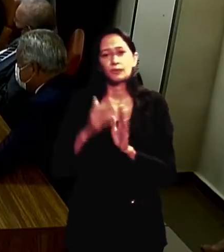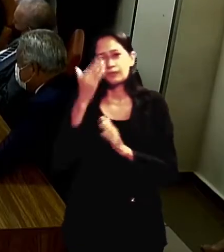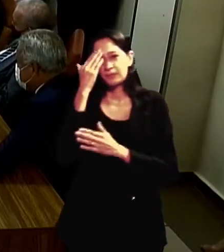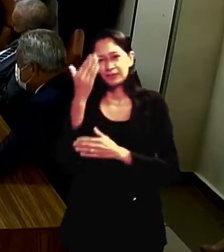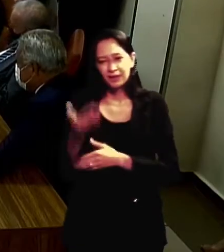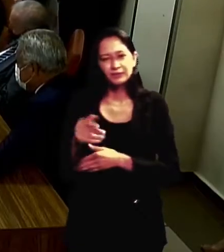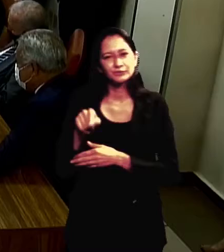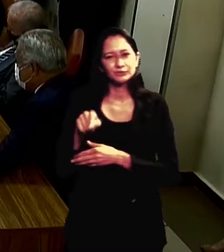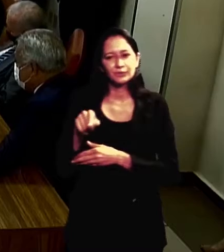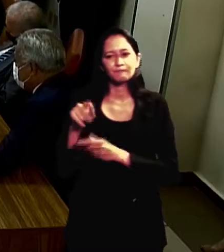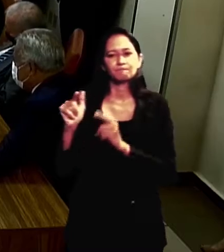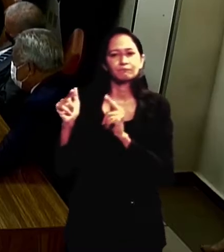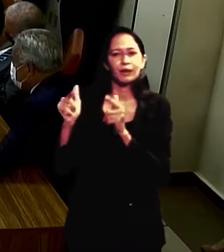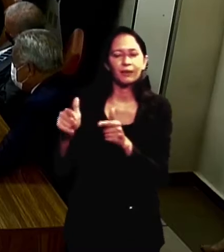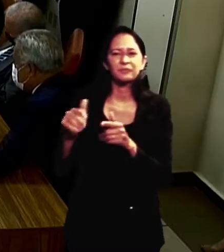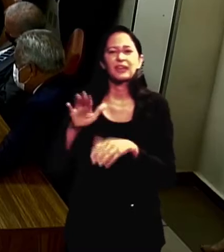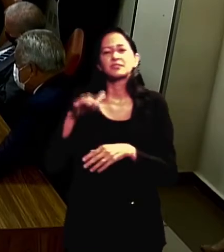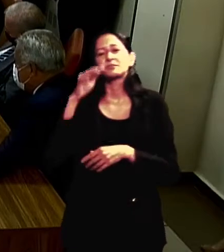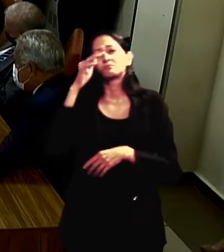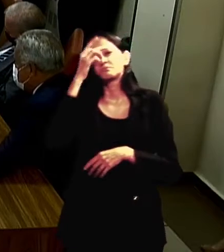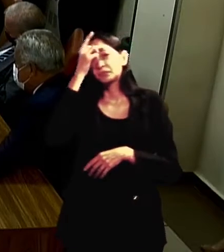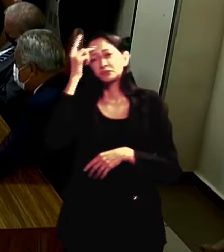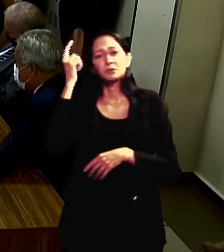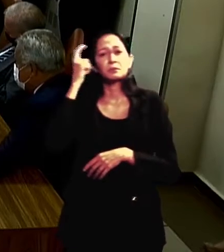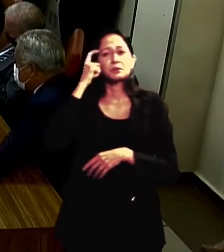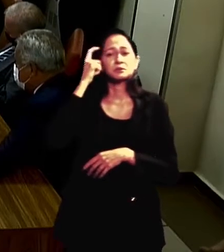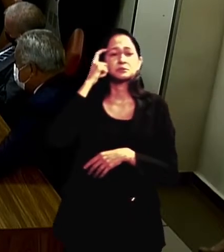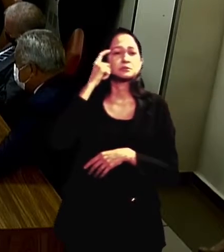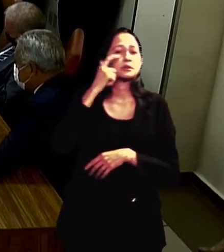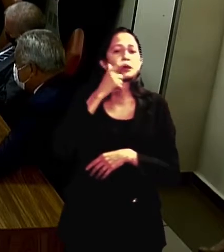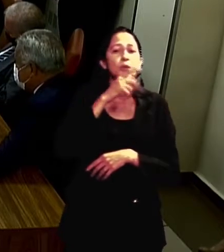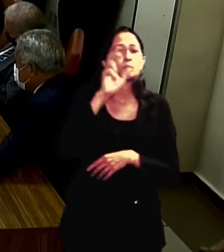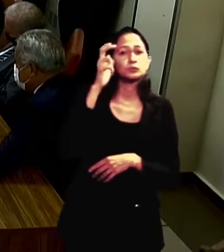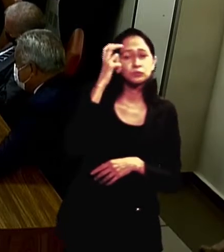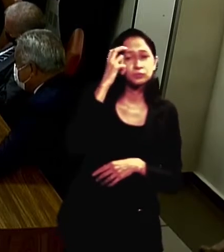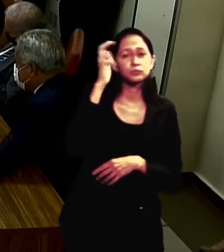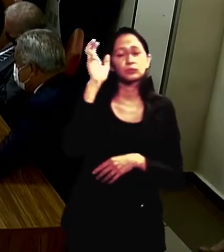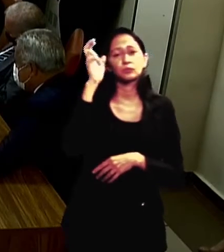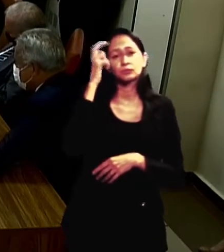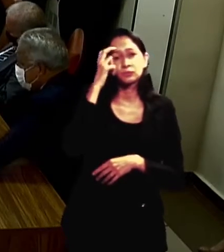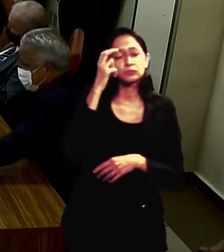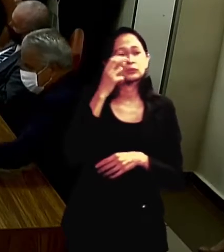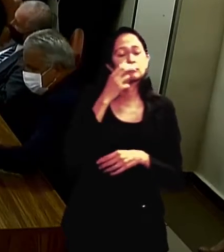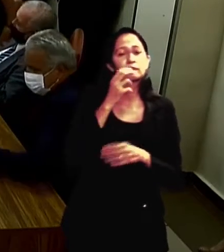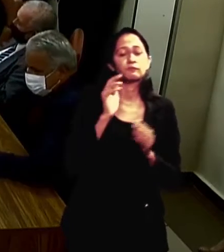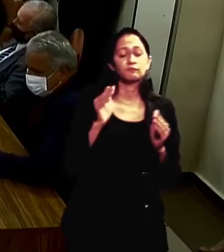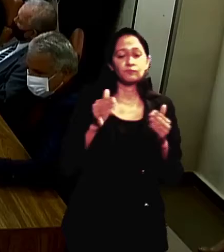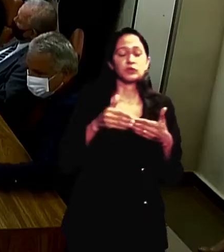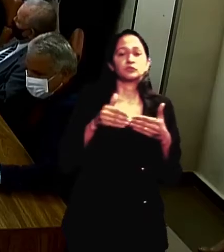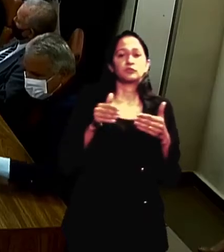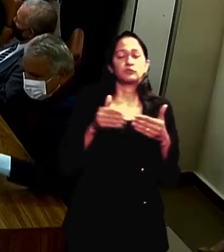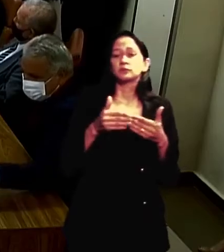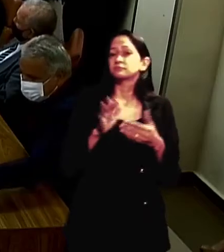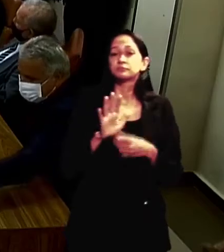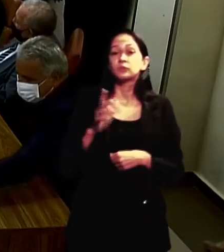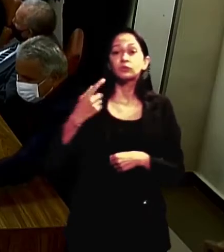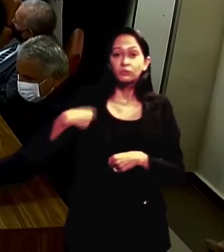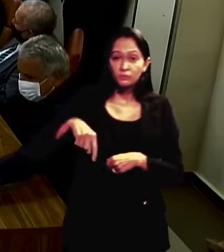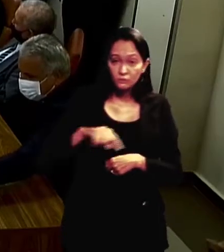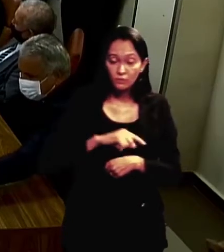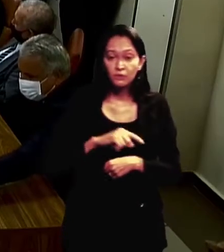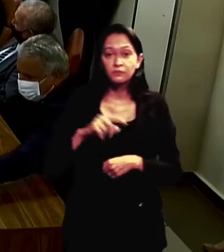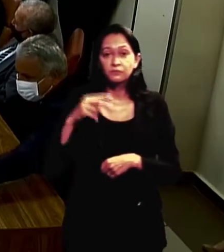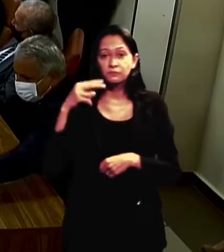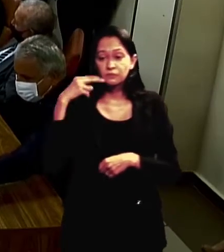pessoas ficam arraigadas aí em determinados tipos de cultura e não deixam. O propósito nosso do vereador